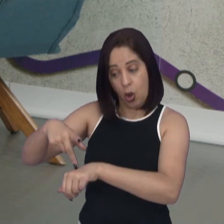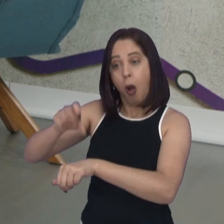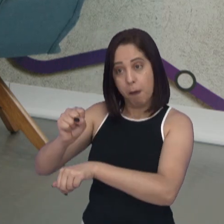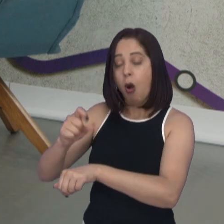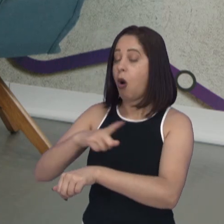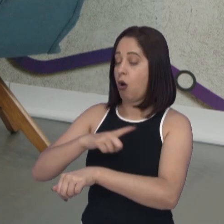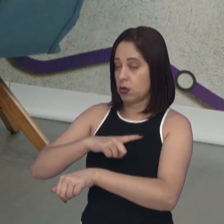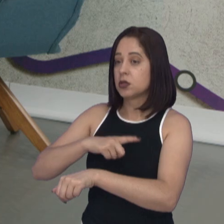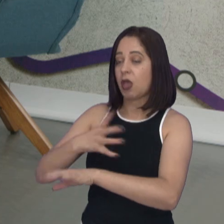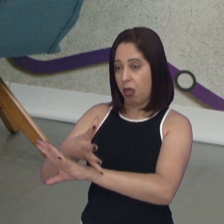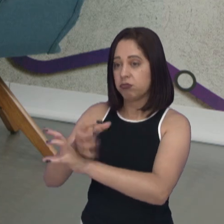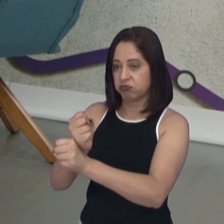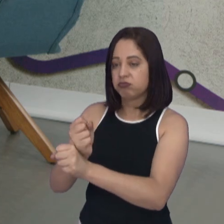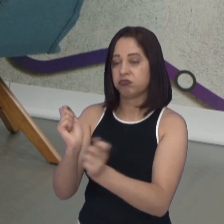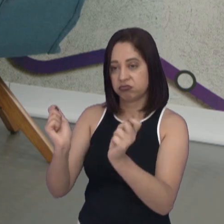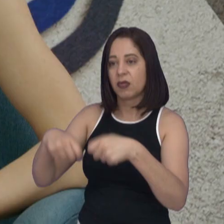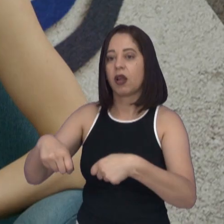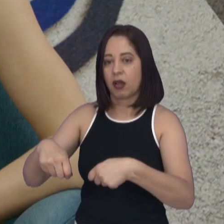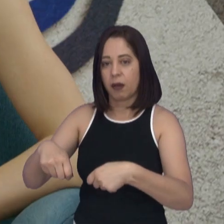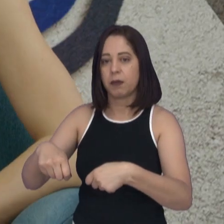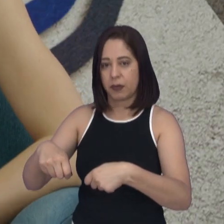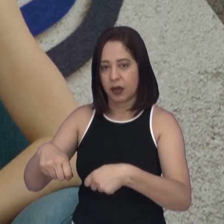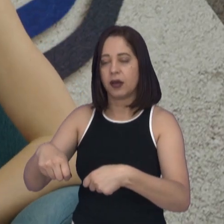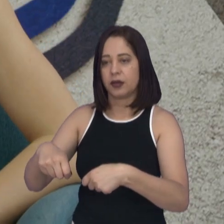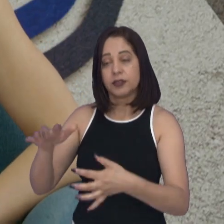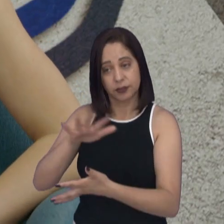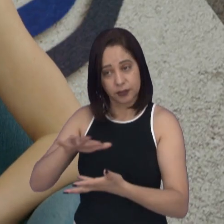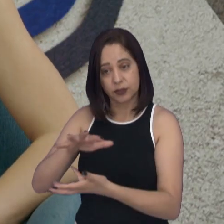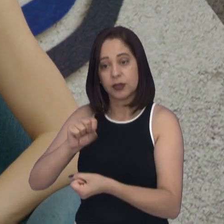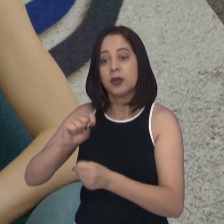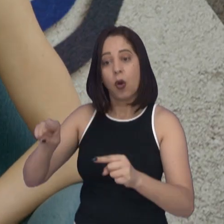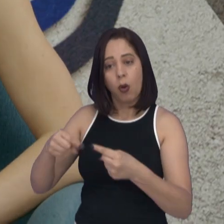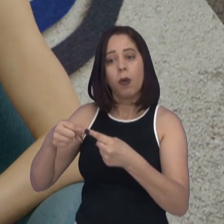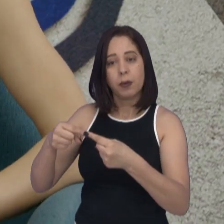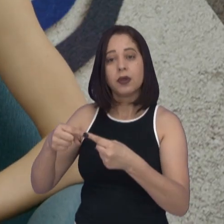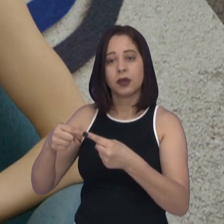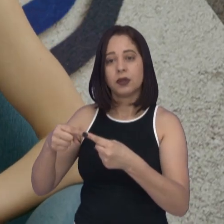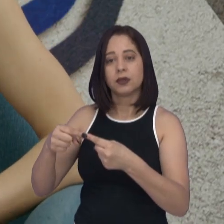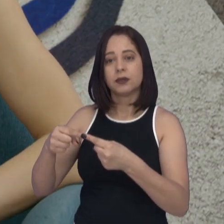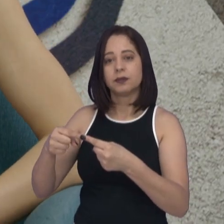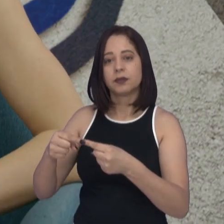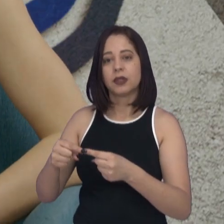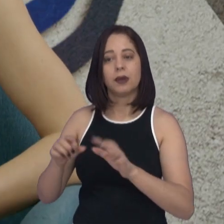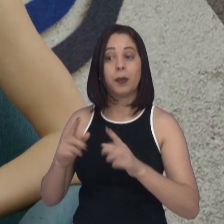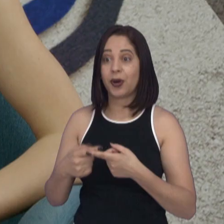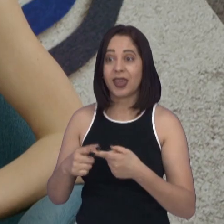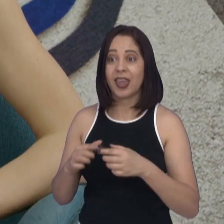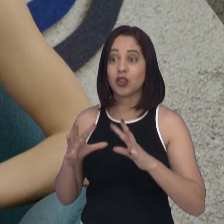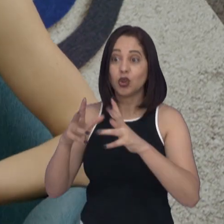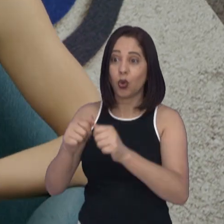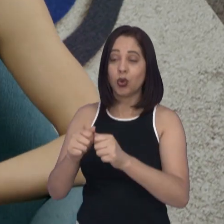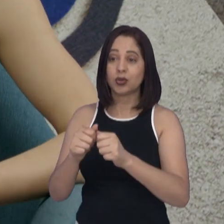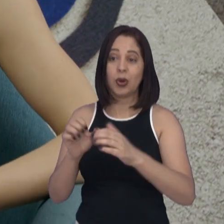tem algumas formações de gestão de negócios que são negócios sustentáveis, né? Porque é de fato a tendência, né? Todo negócio no futuro